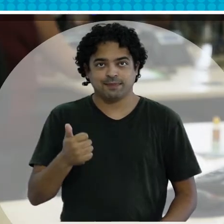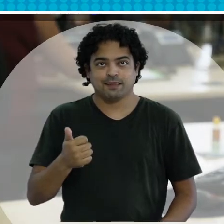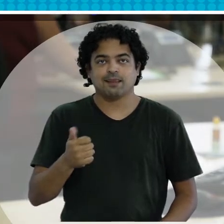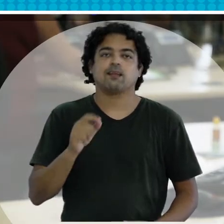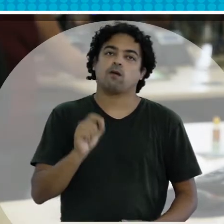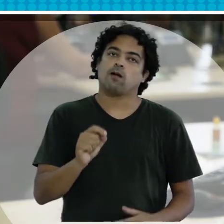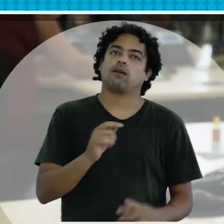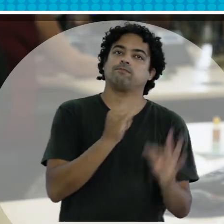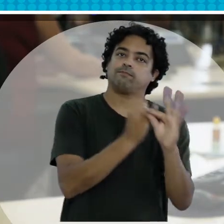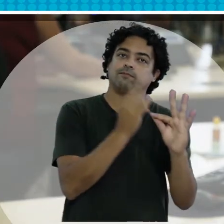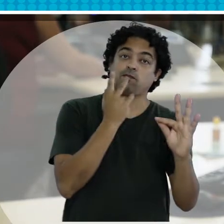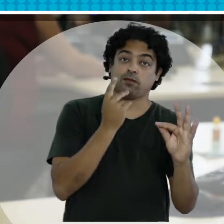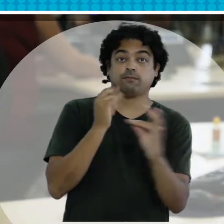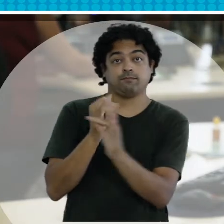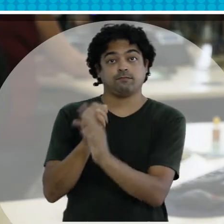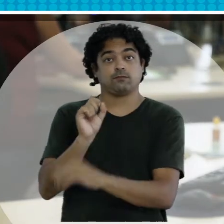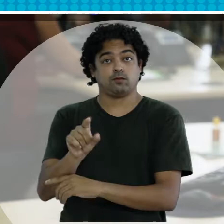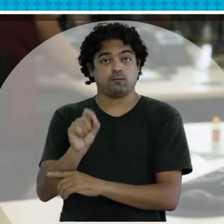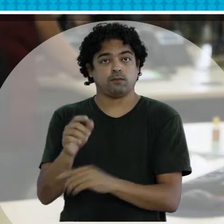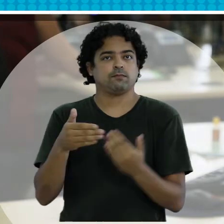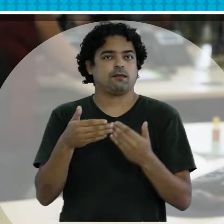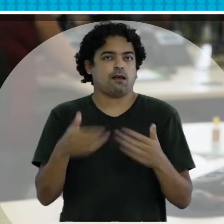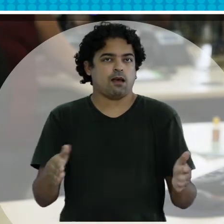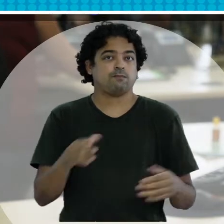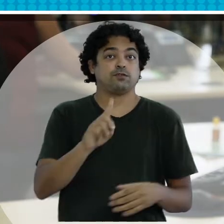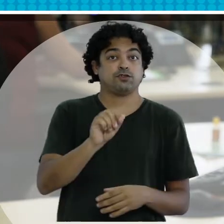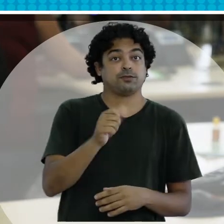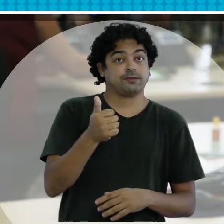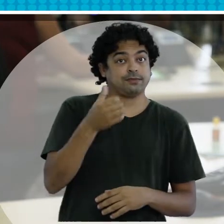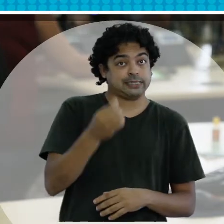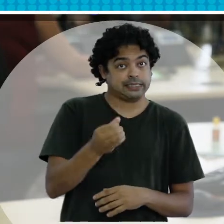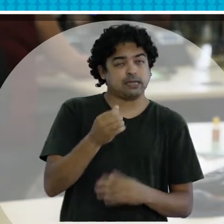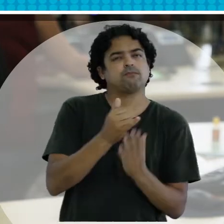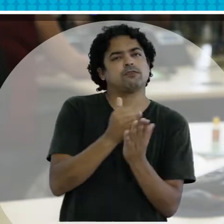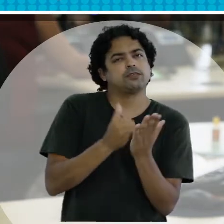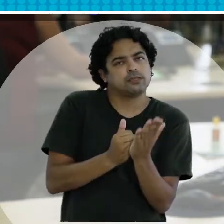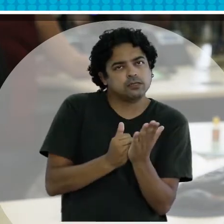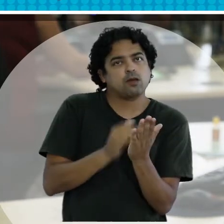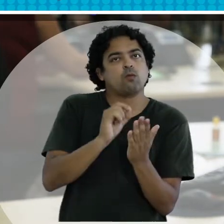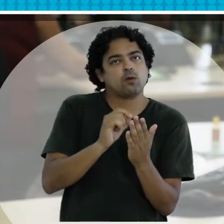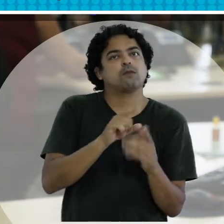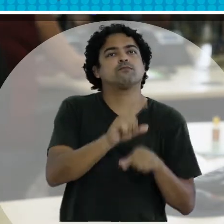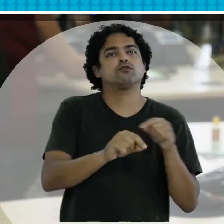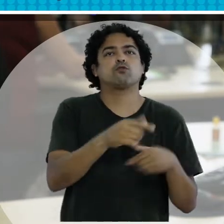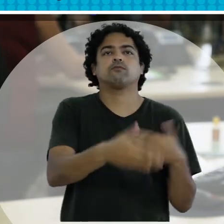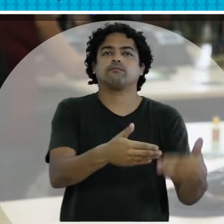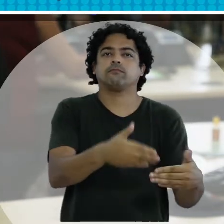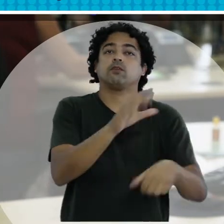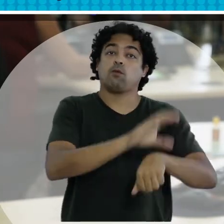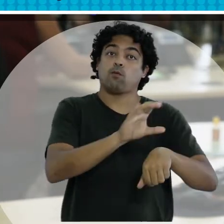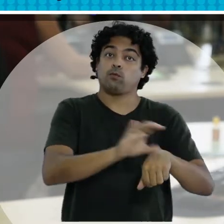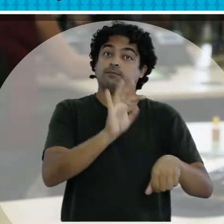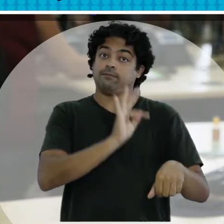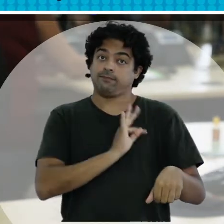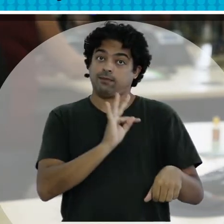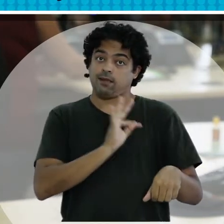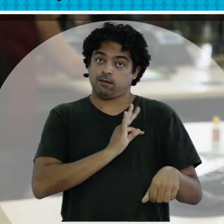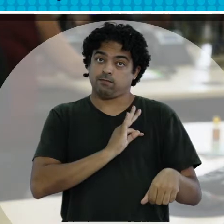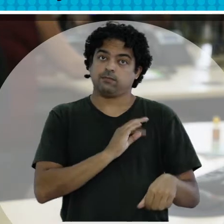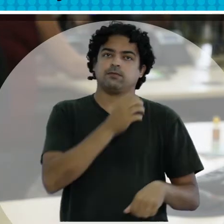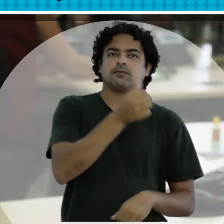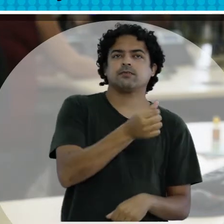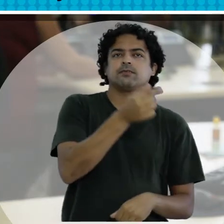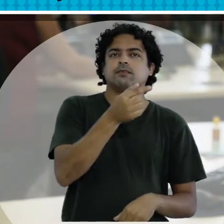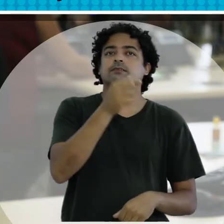pessoal, tudo bem? Os campi de Fortaleza e Sobral abrem, a partir do dia 16, inscrições para o processo seletivo de cursos